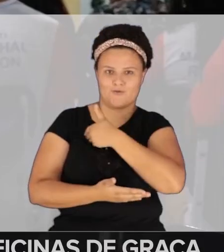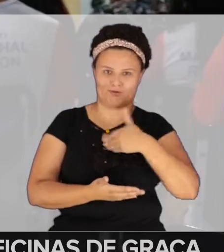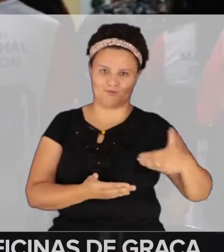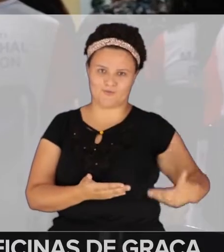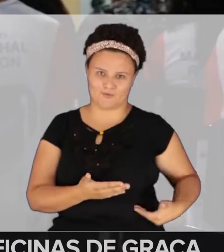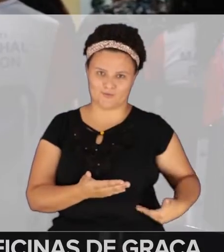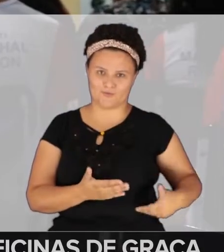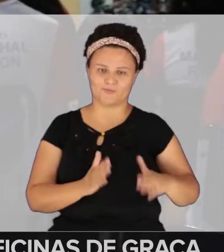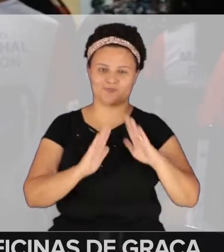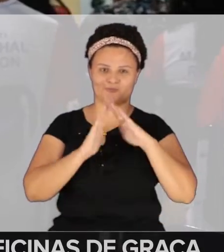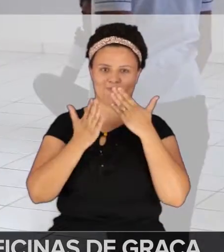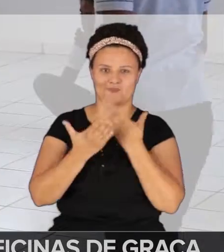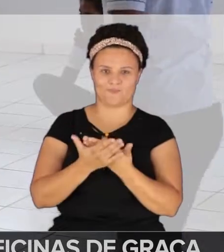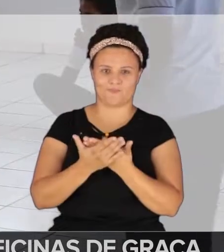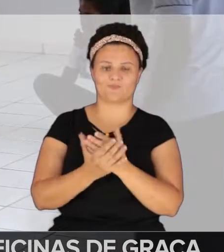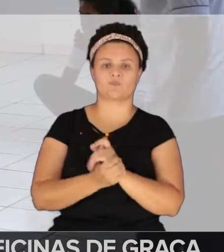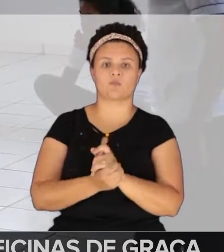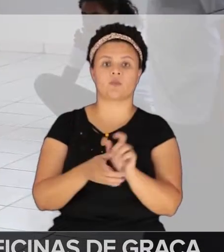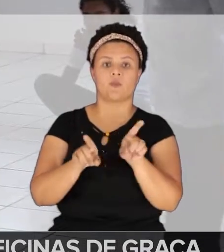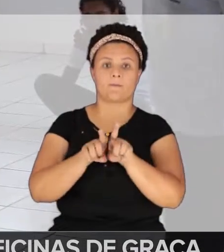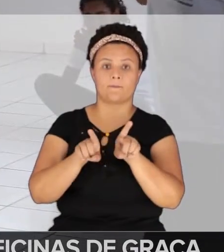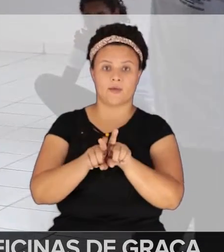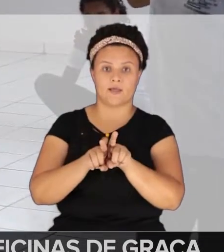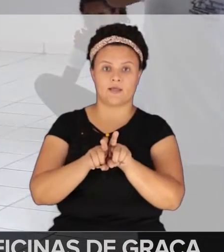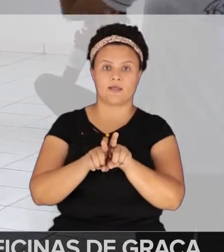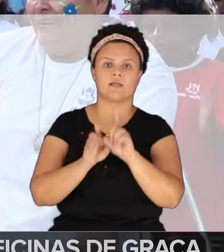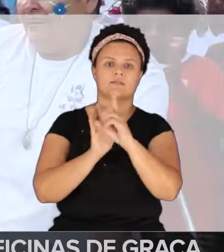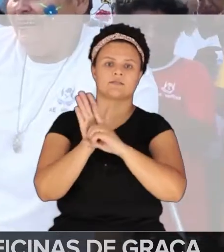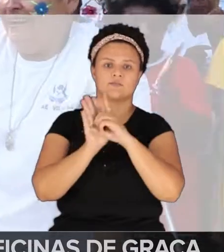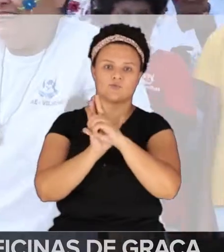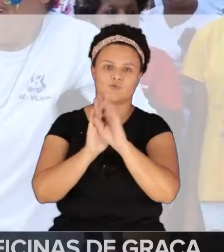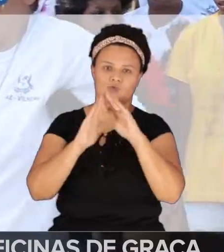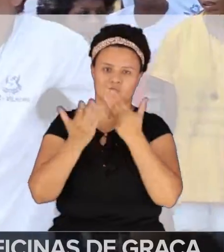Chitose, Marechal Rondon e Wilson Camargo. Os